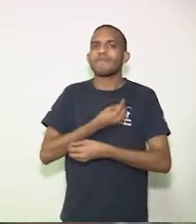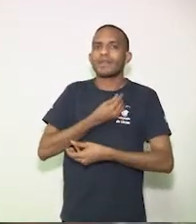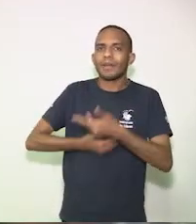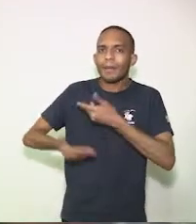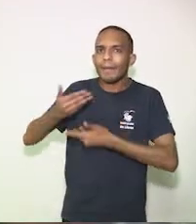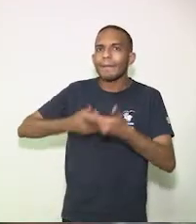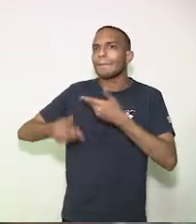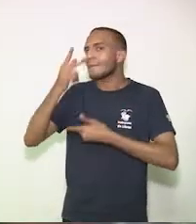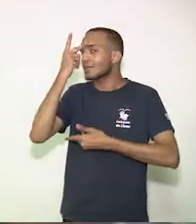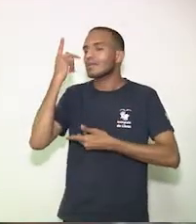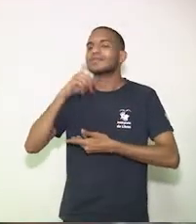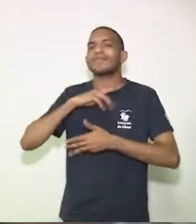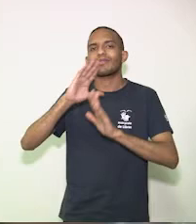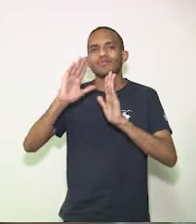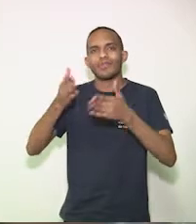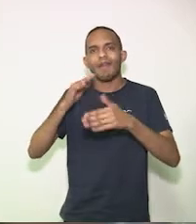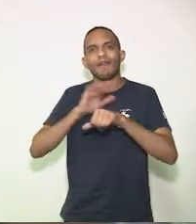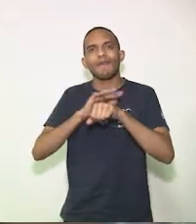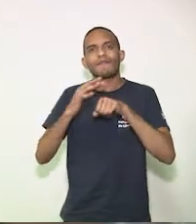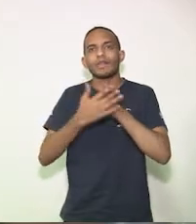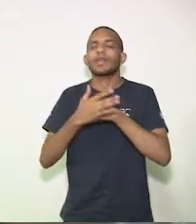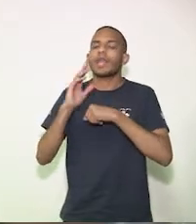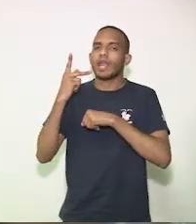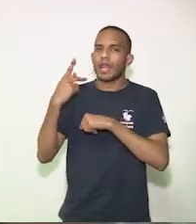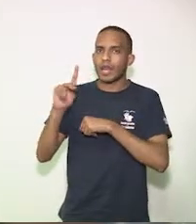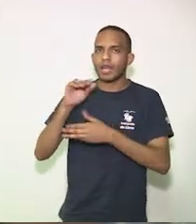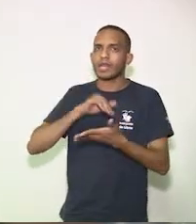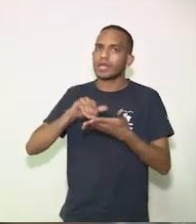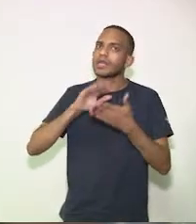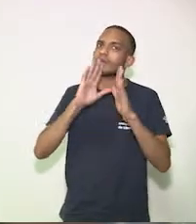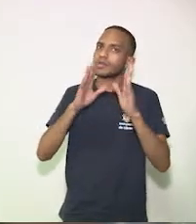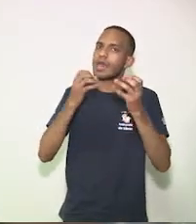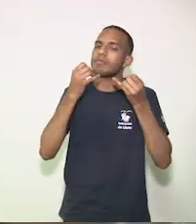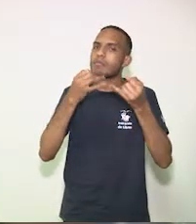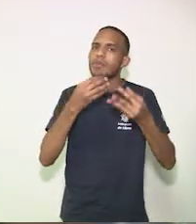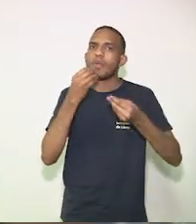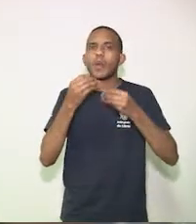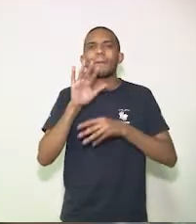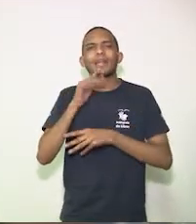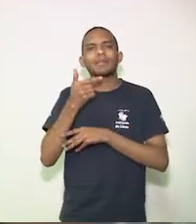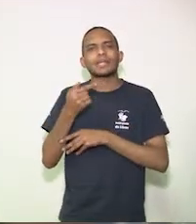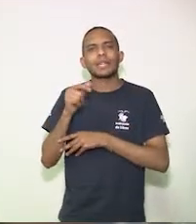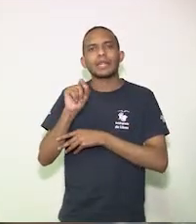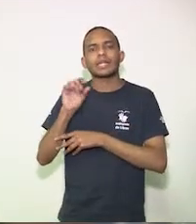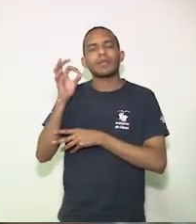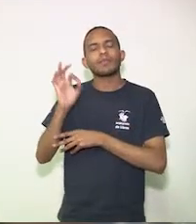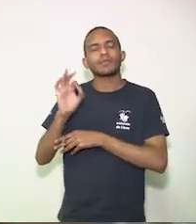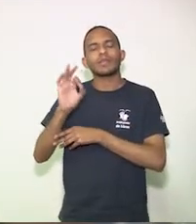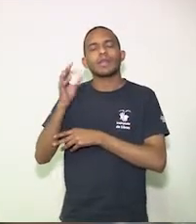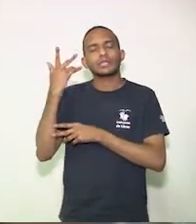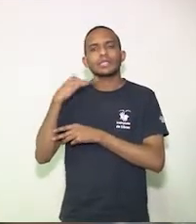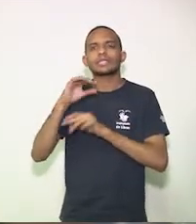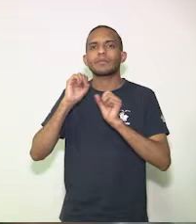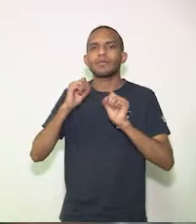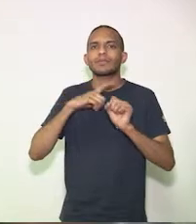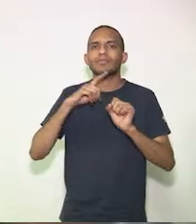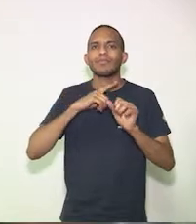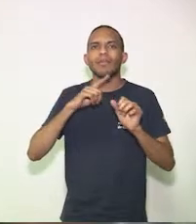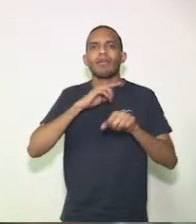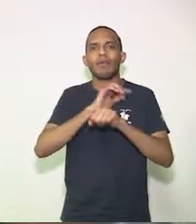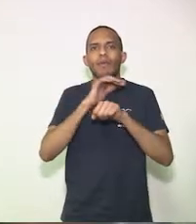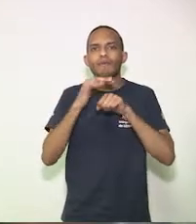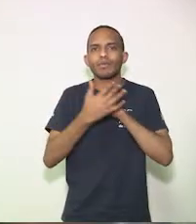com pessoas que tiveram Covid, e uma vez, como o secretário Edson já apresentou, 70% das crianças podem